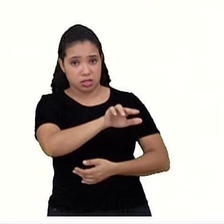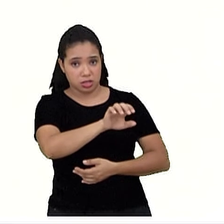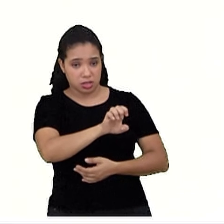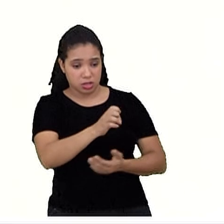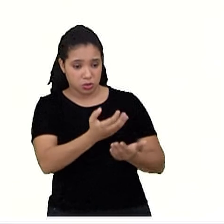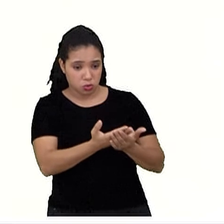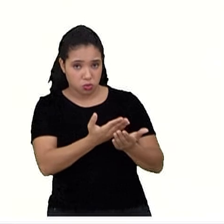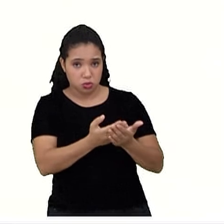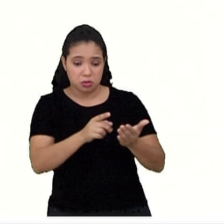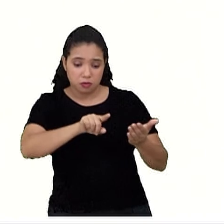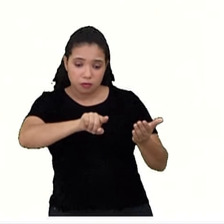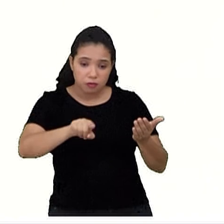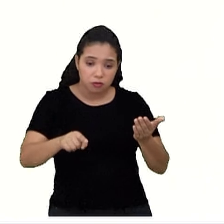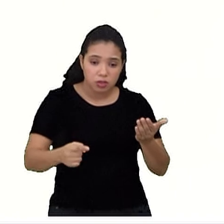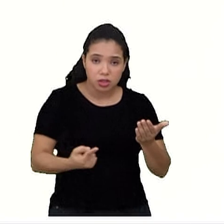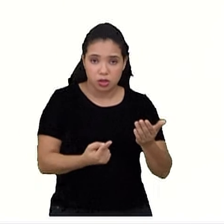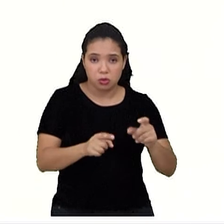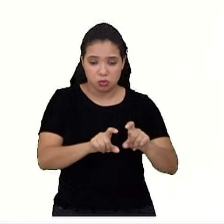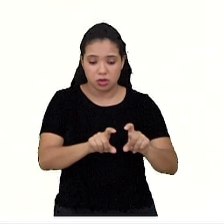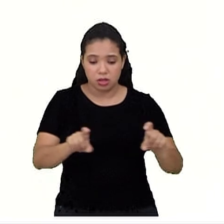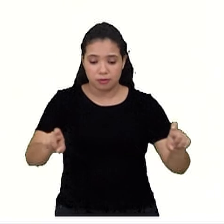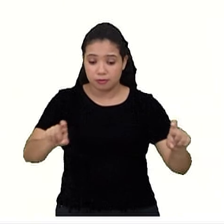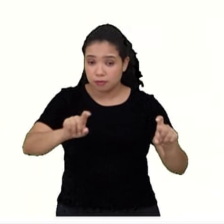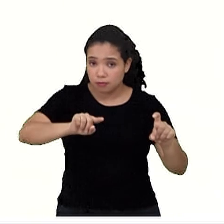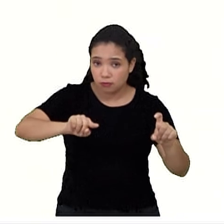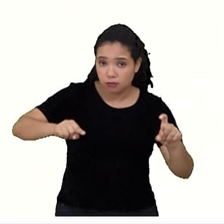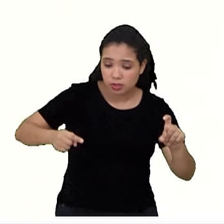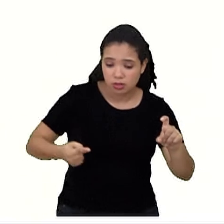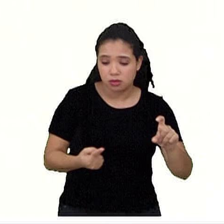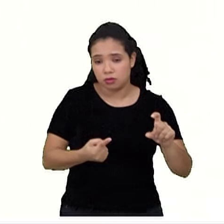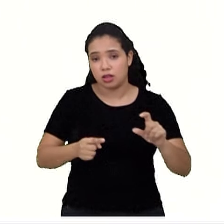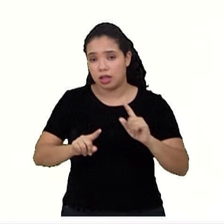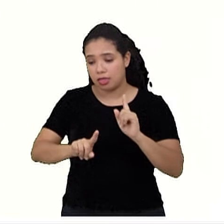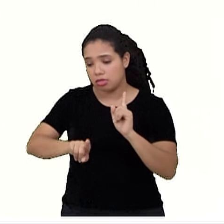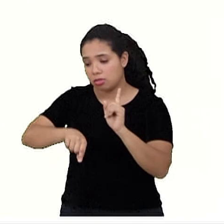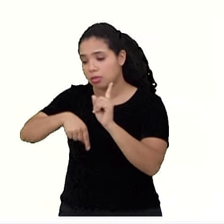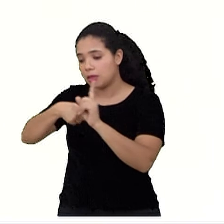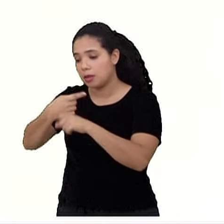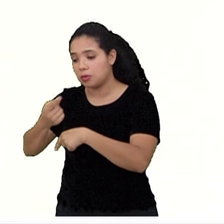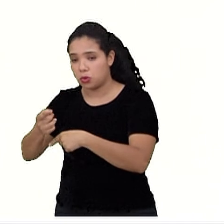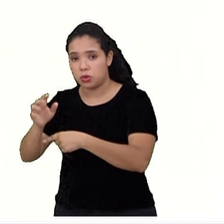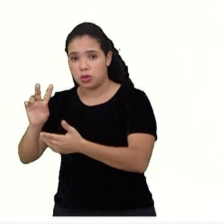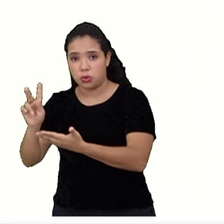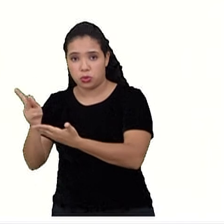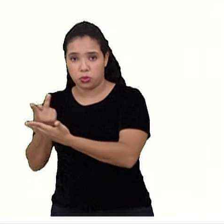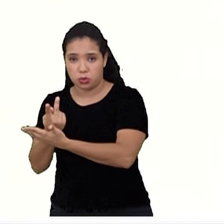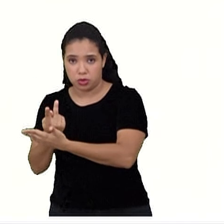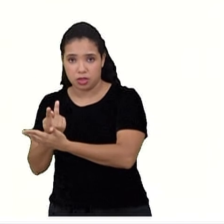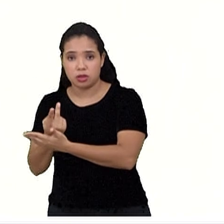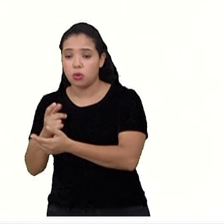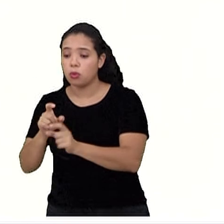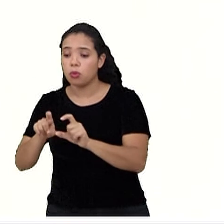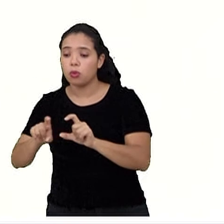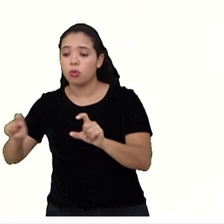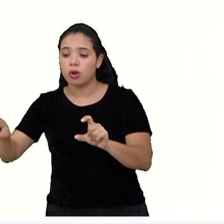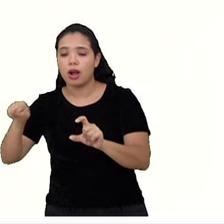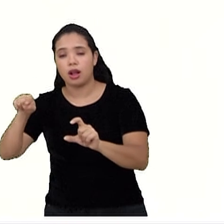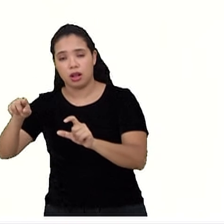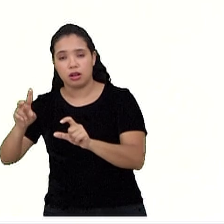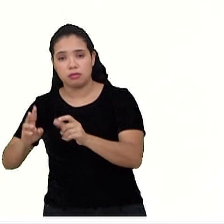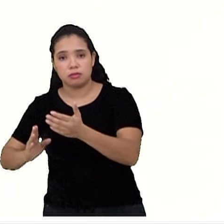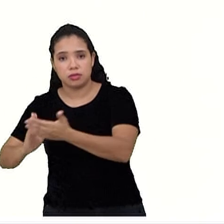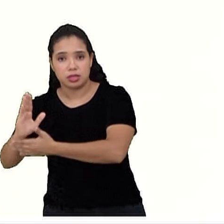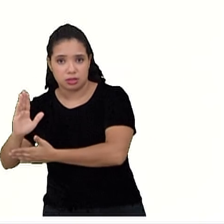minha condição, eu tenho que separar por vírgula, e depois vem a consequência. Qual é a consequência? Ela